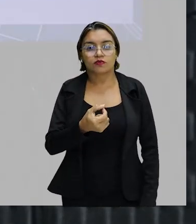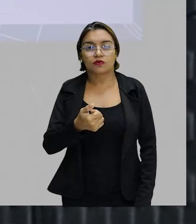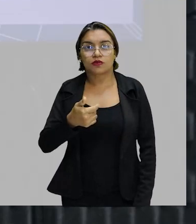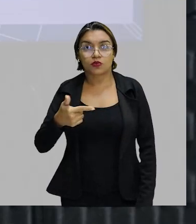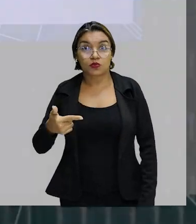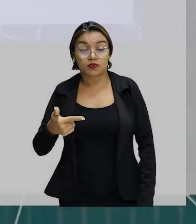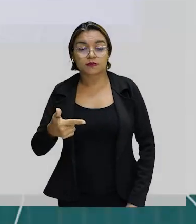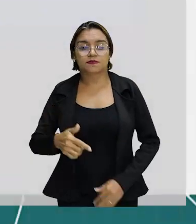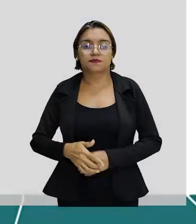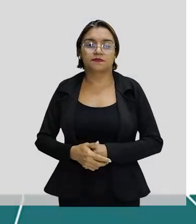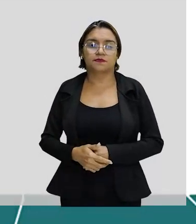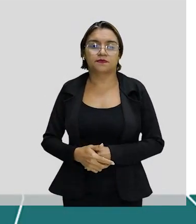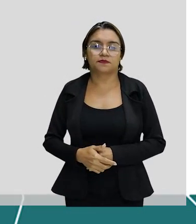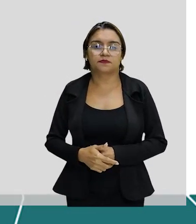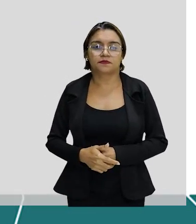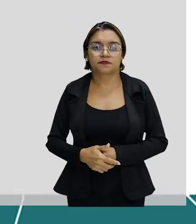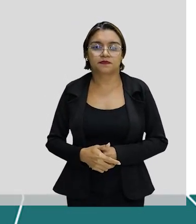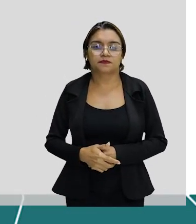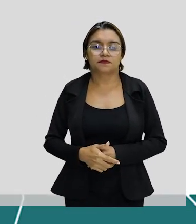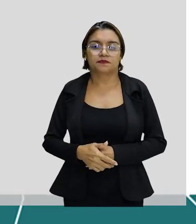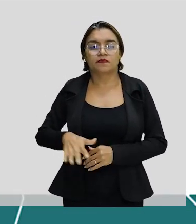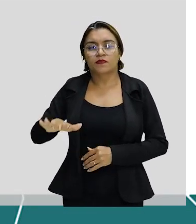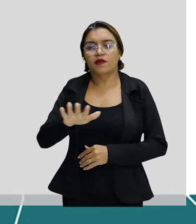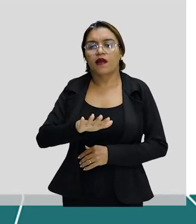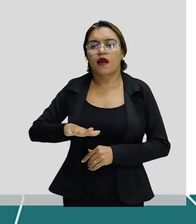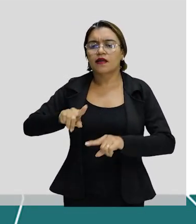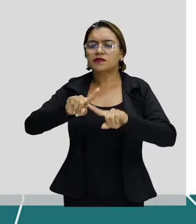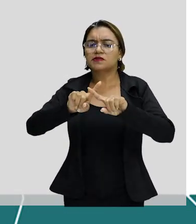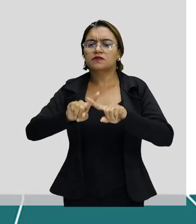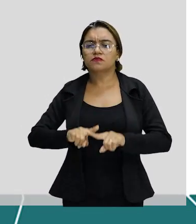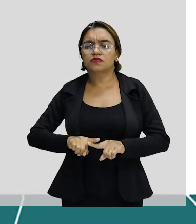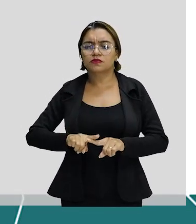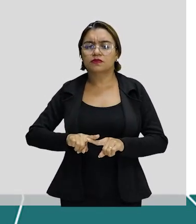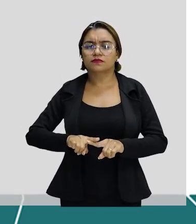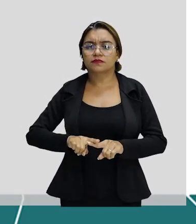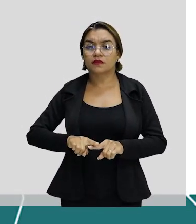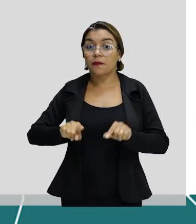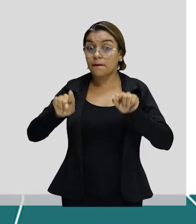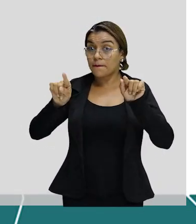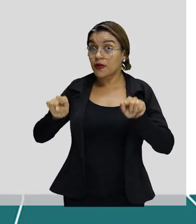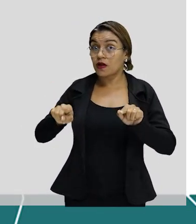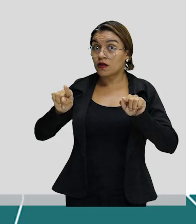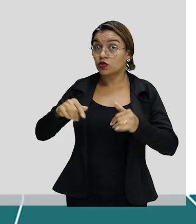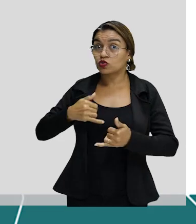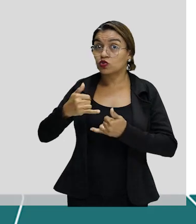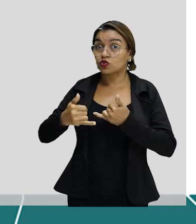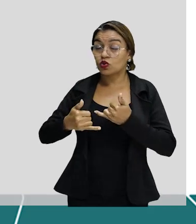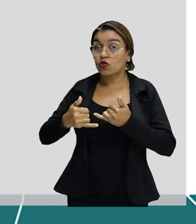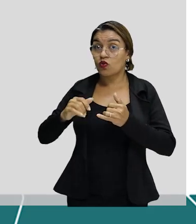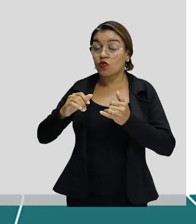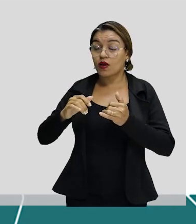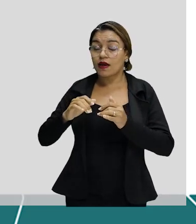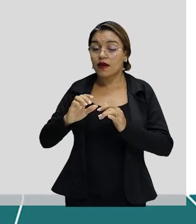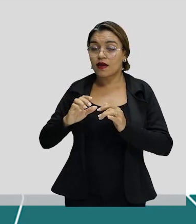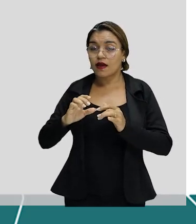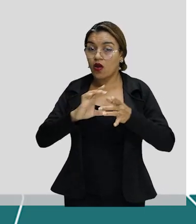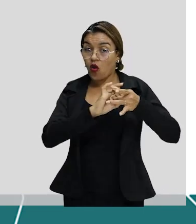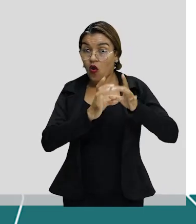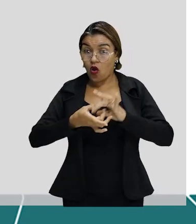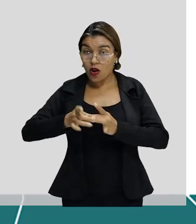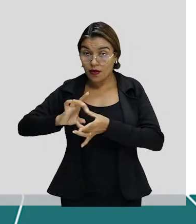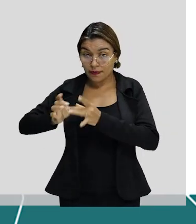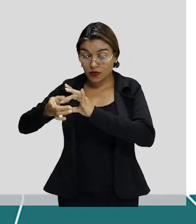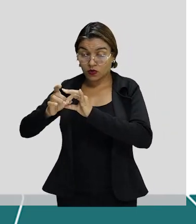a imagem área de disputa entre parênteses aí jogos olímpicos existem dois tipos de